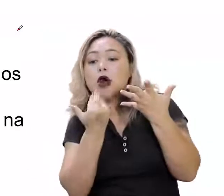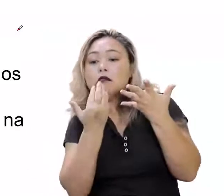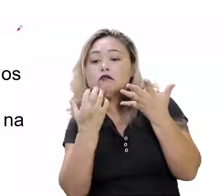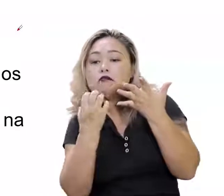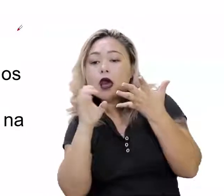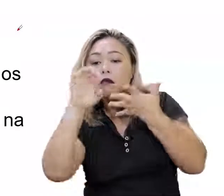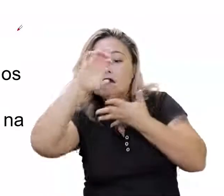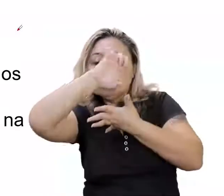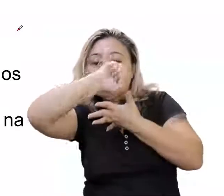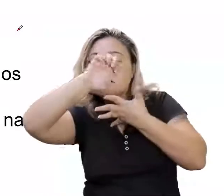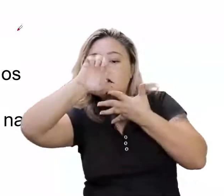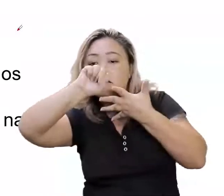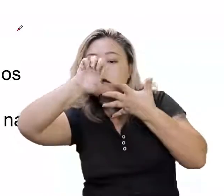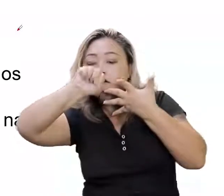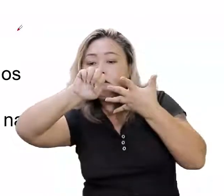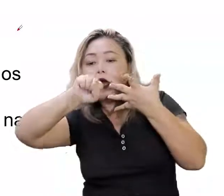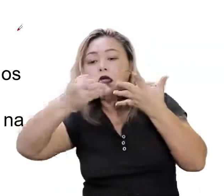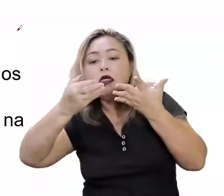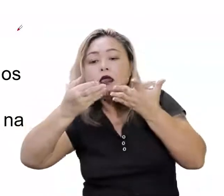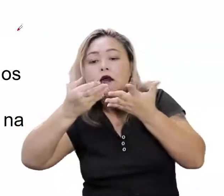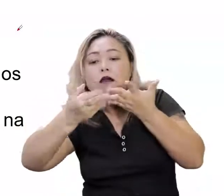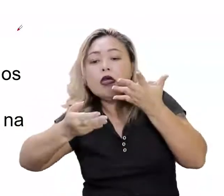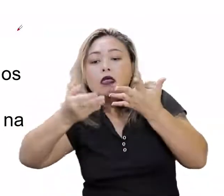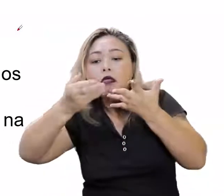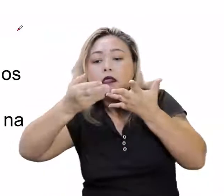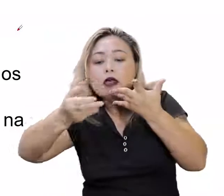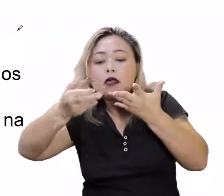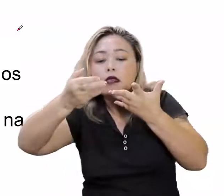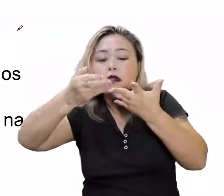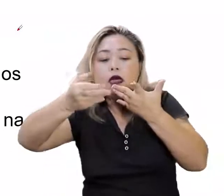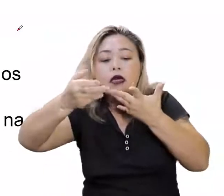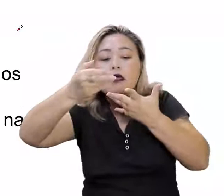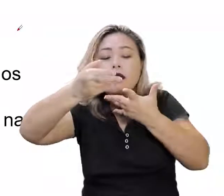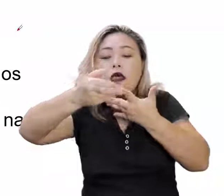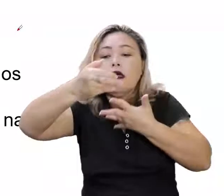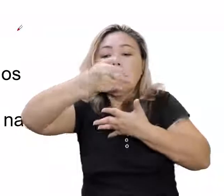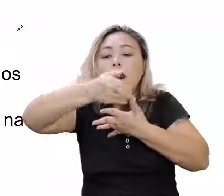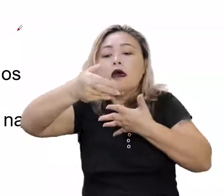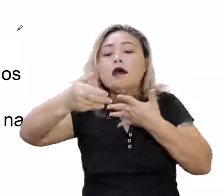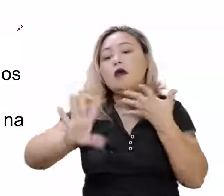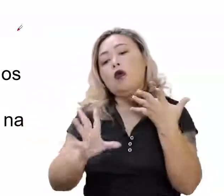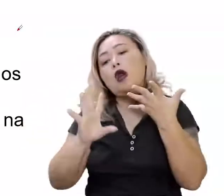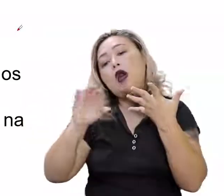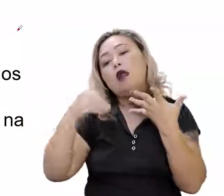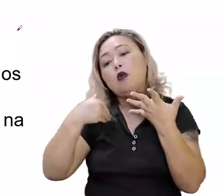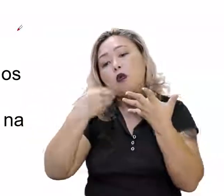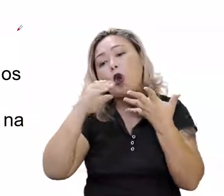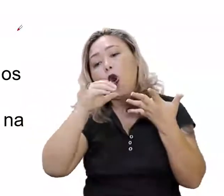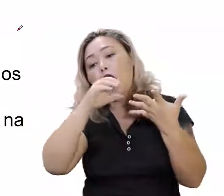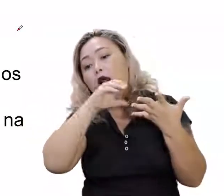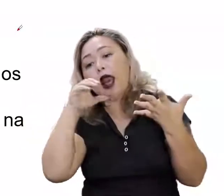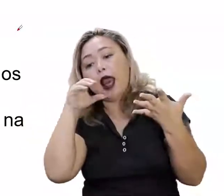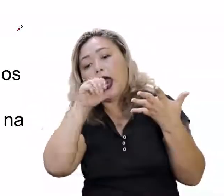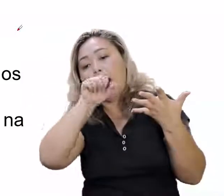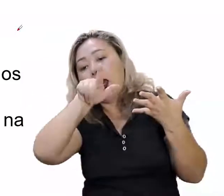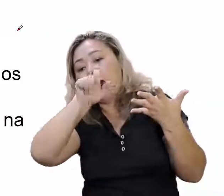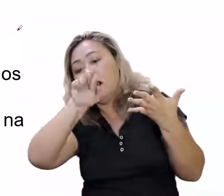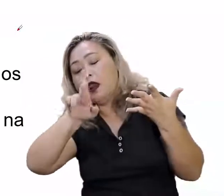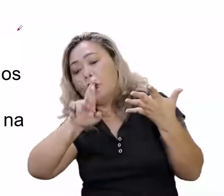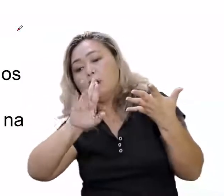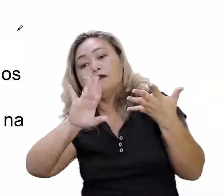alimentar vai se perdendo no momento de cada transferência, na forma de calor, que não